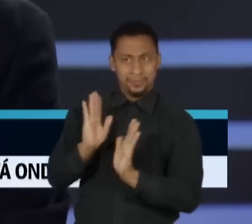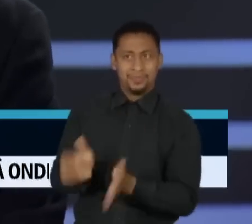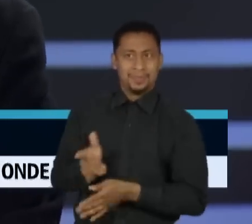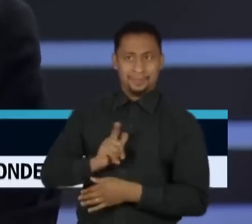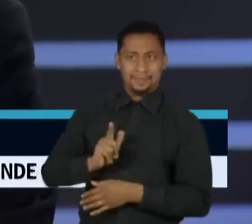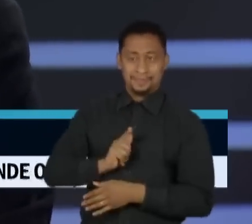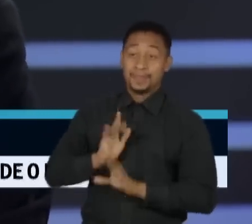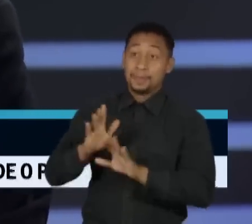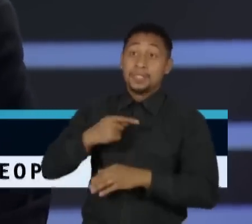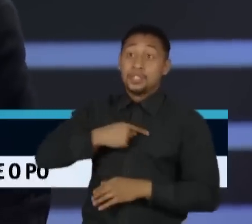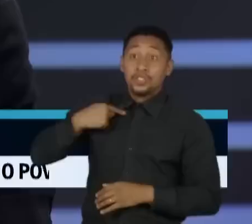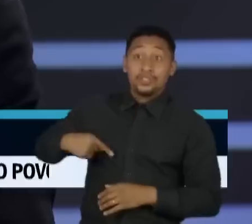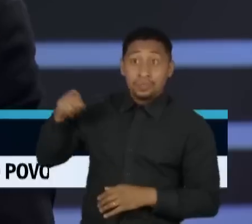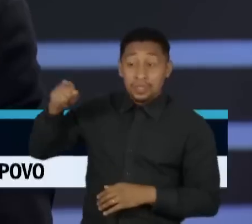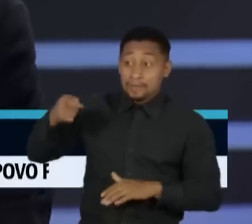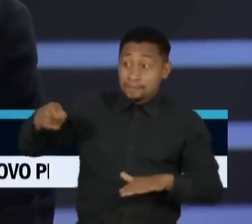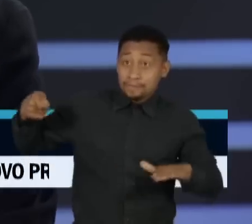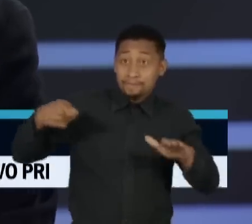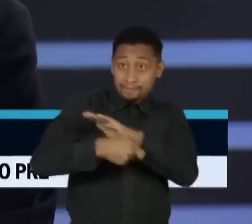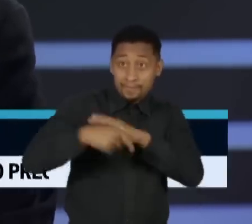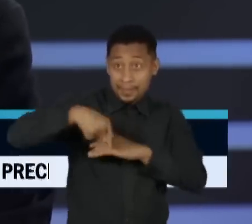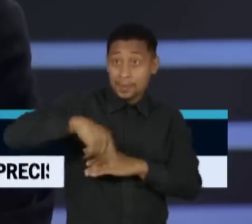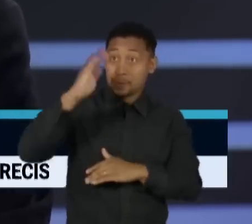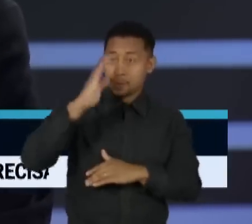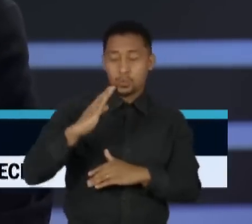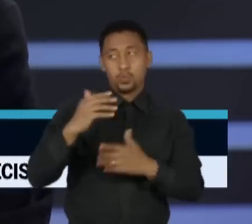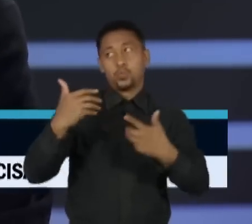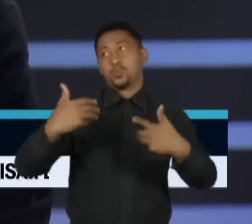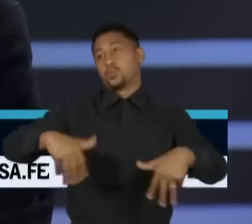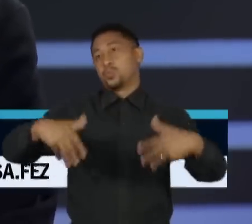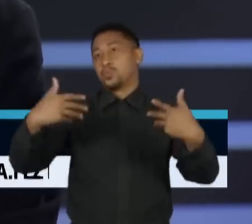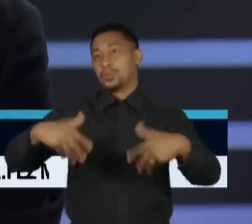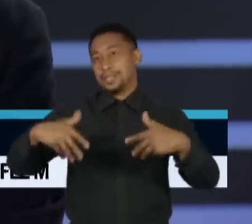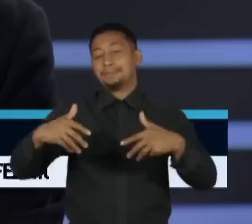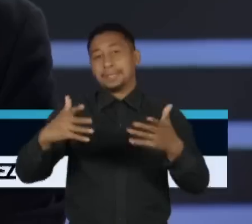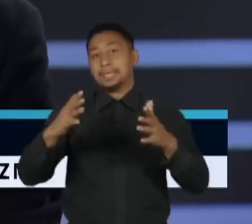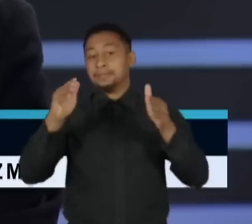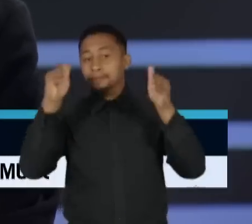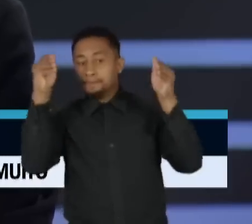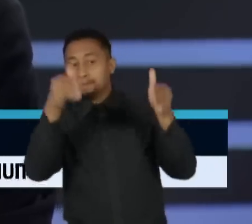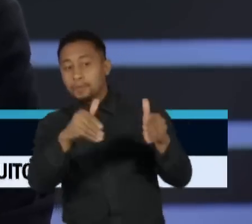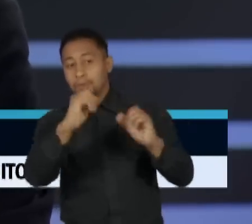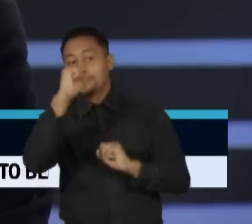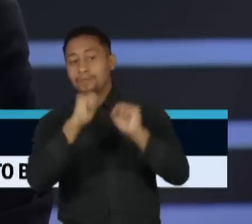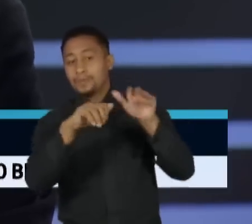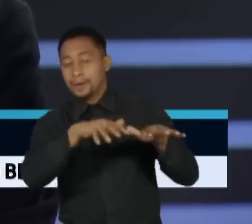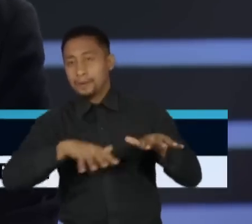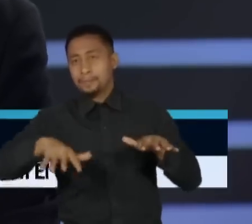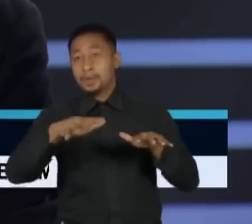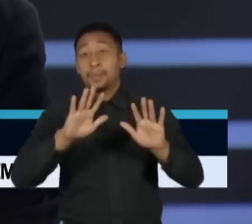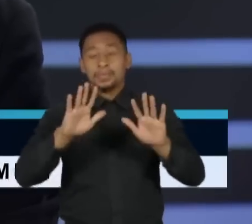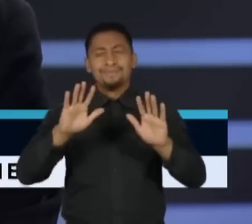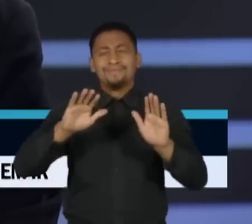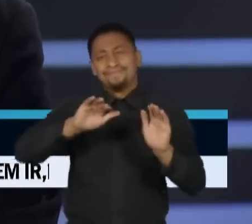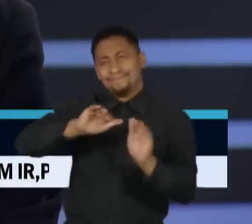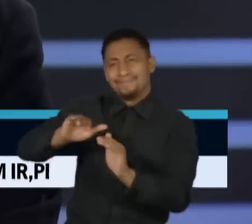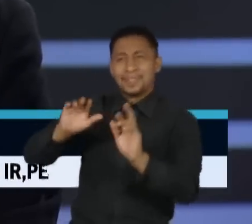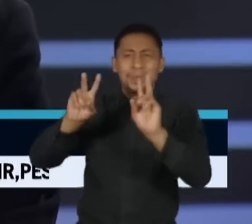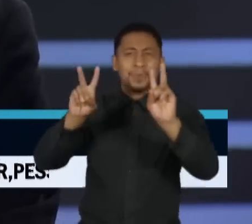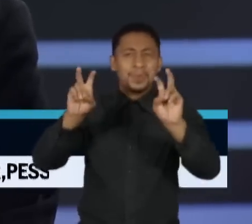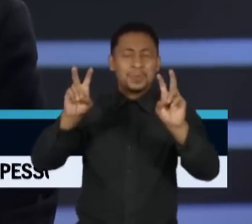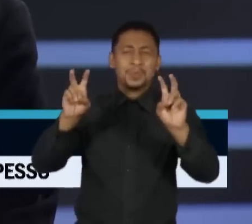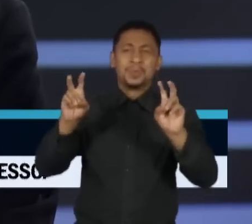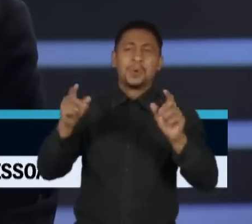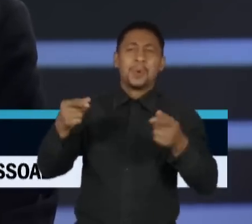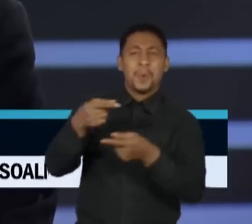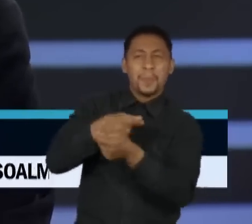do chinês, do ponto de vista de investimento no Brasil, é muito ampla do ponto de vista setorial. É diferente a questão comercial, né? O Brasil sempre